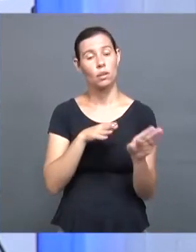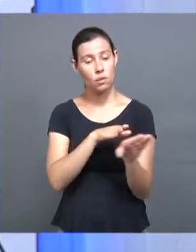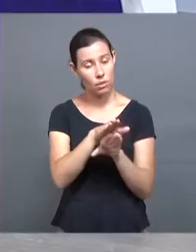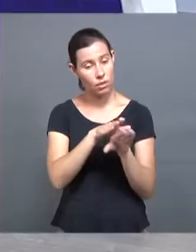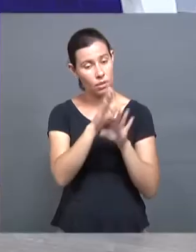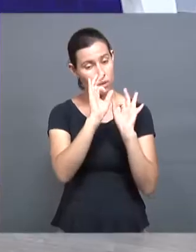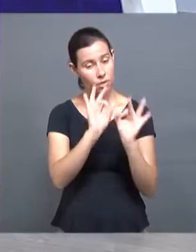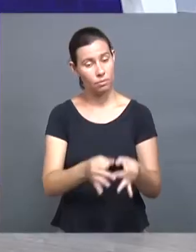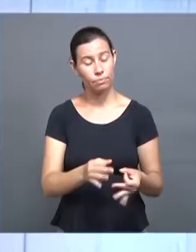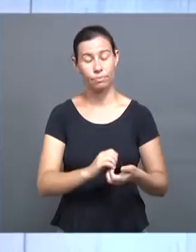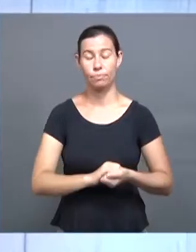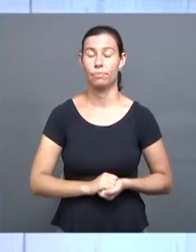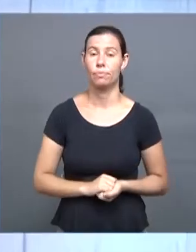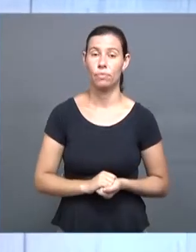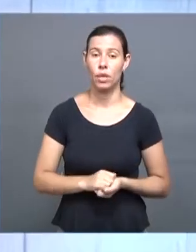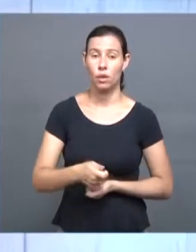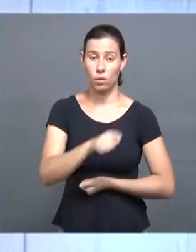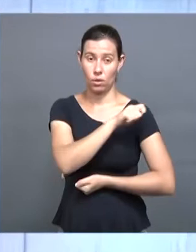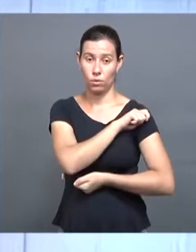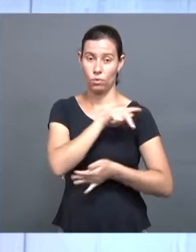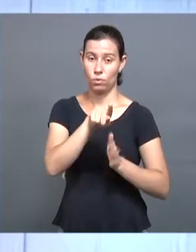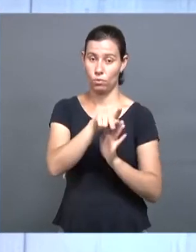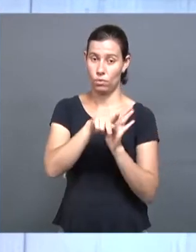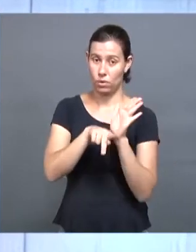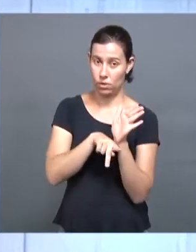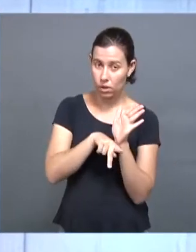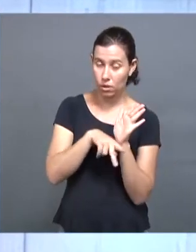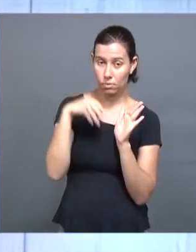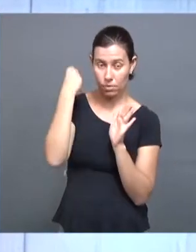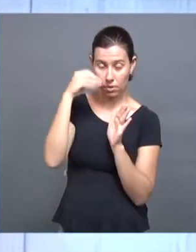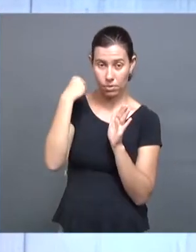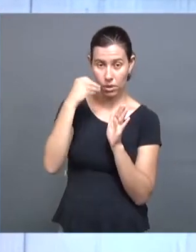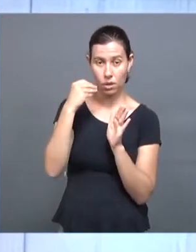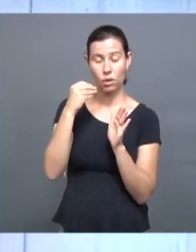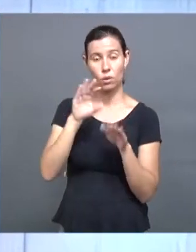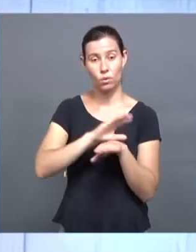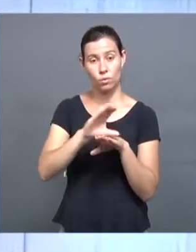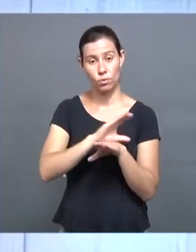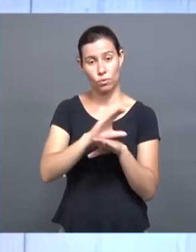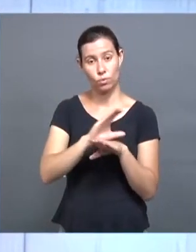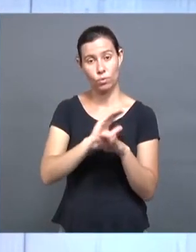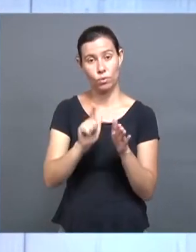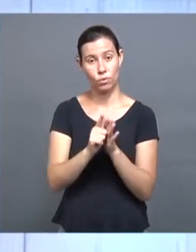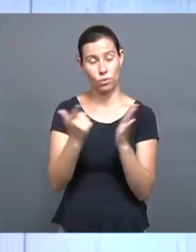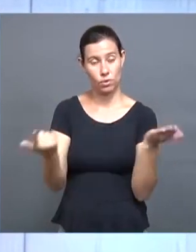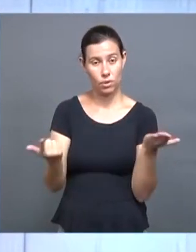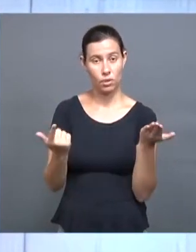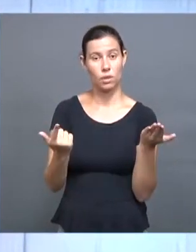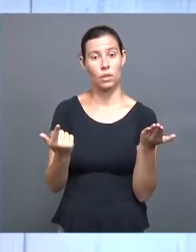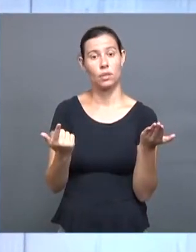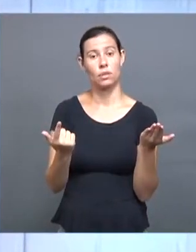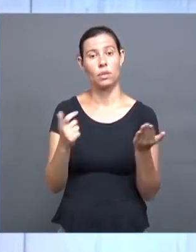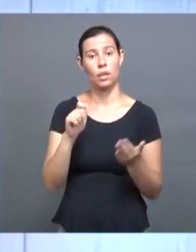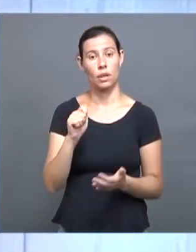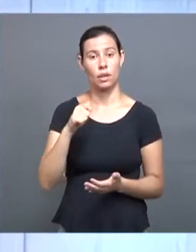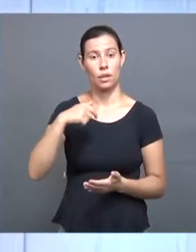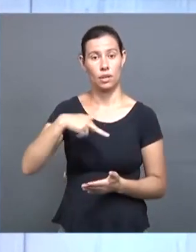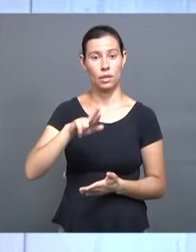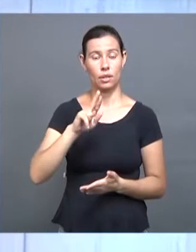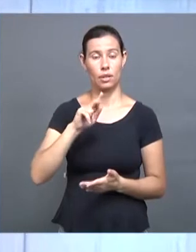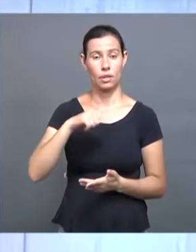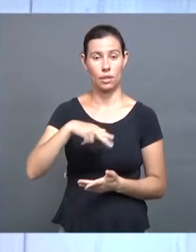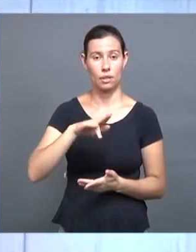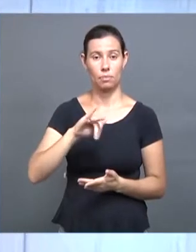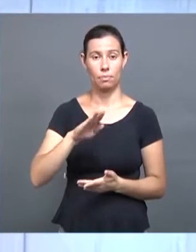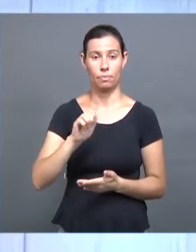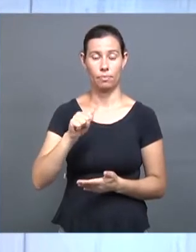Tá certo. Os alunos do projeto experimental do curso de jornalismo Arquibancada UFO estão esta semana em Maringá, no